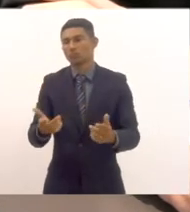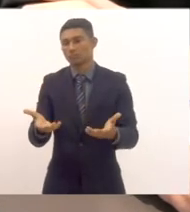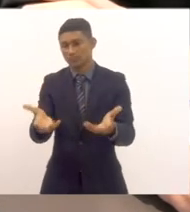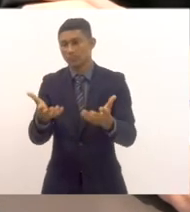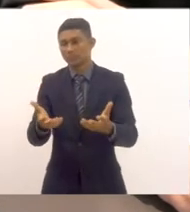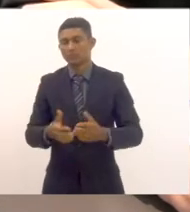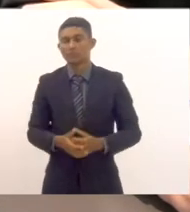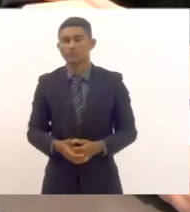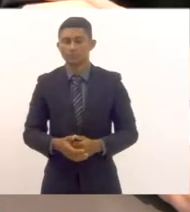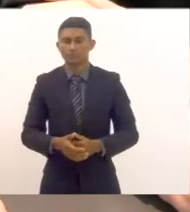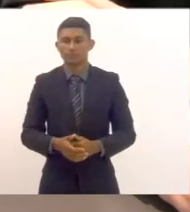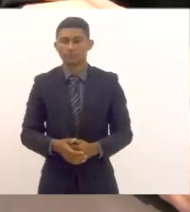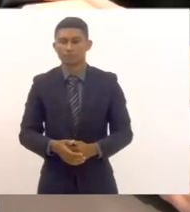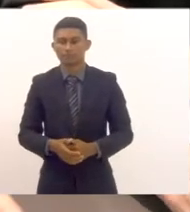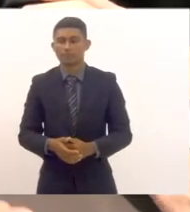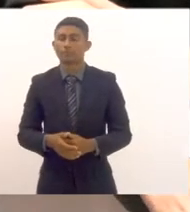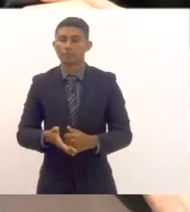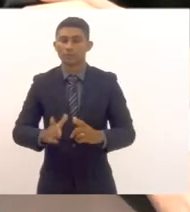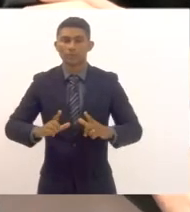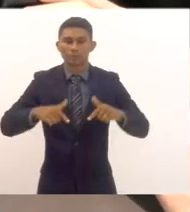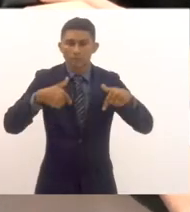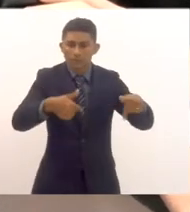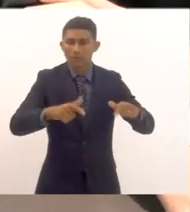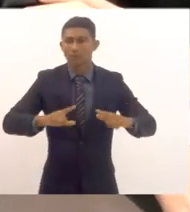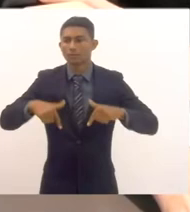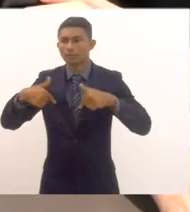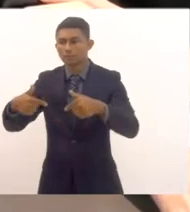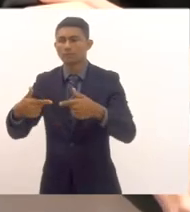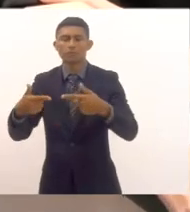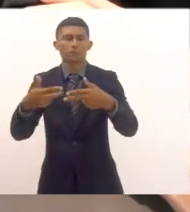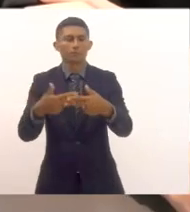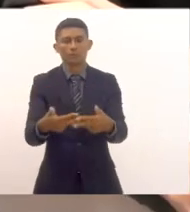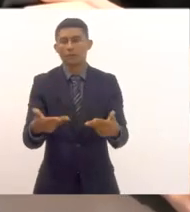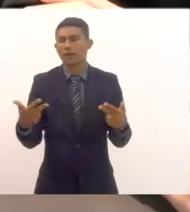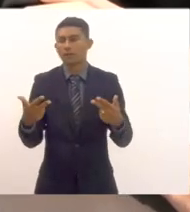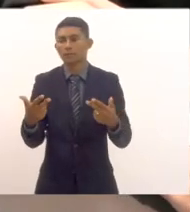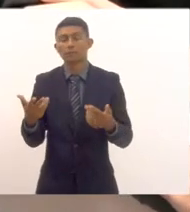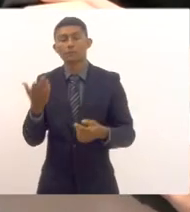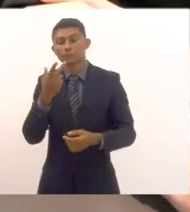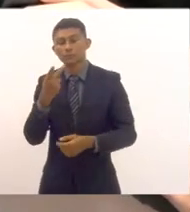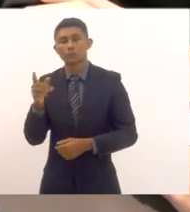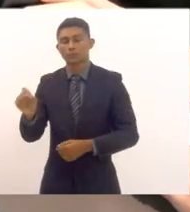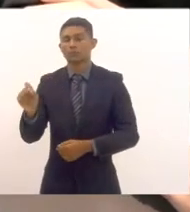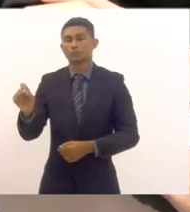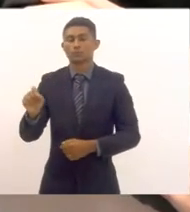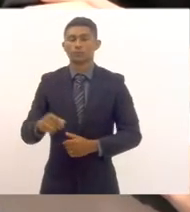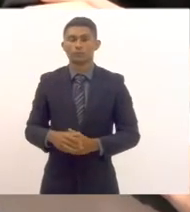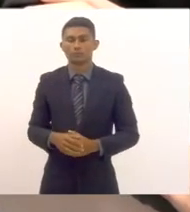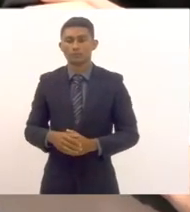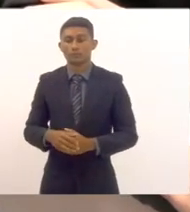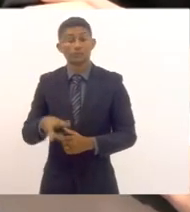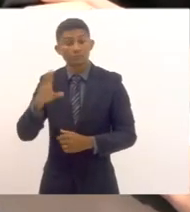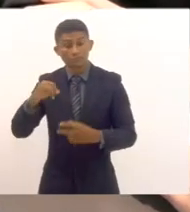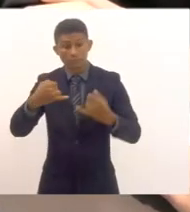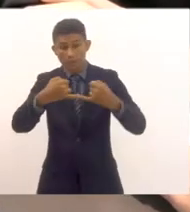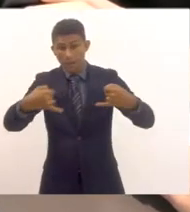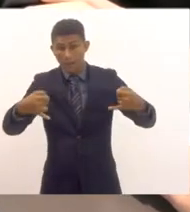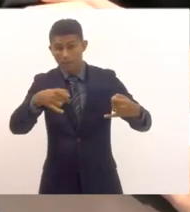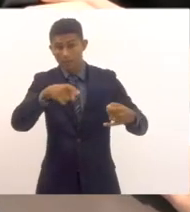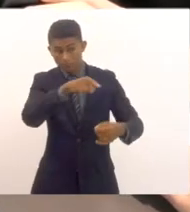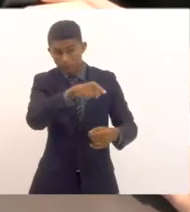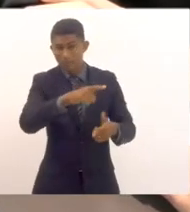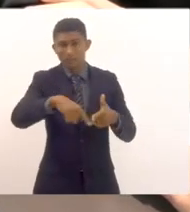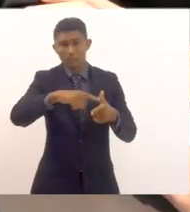então tem várias várias ações em conjunto A senhora comentou agora a pouco que se é só o cabo que é o